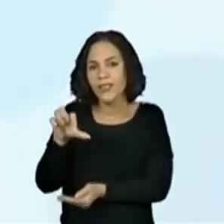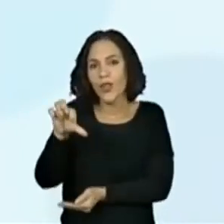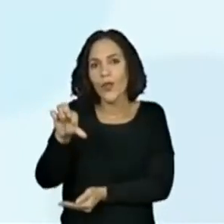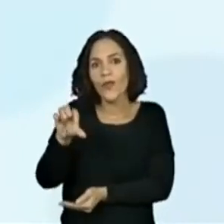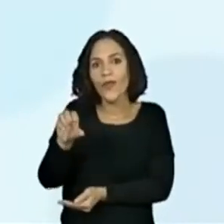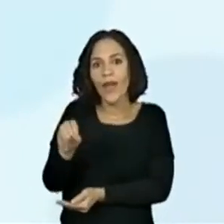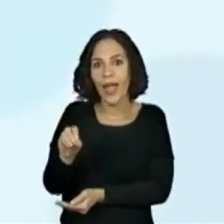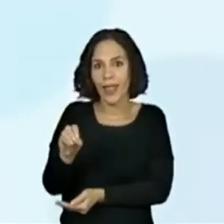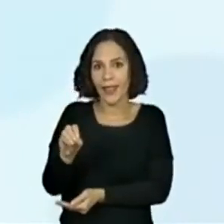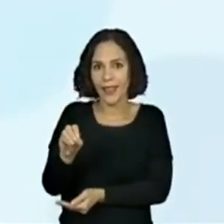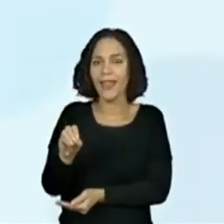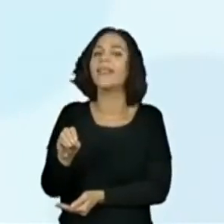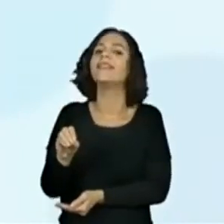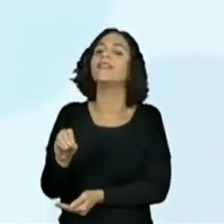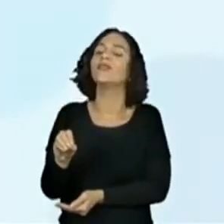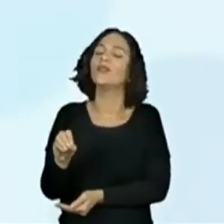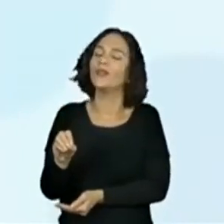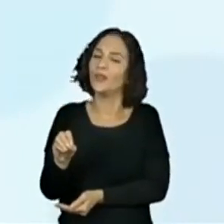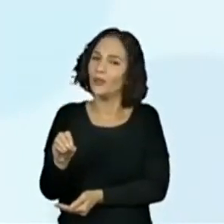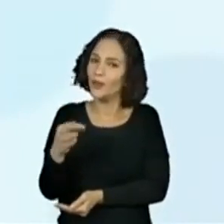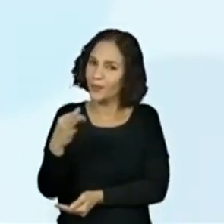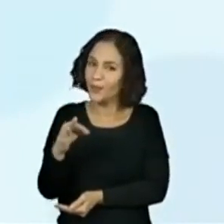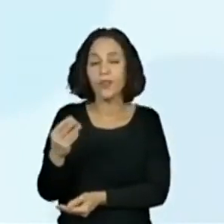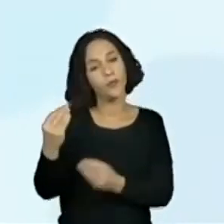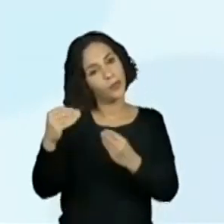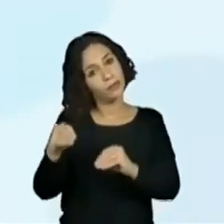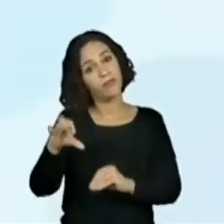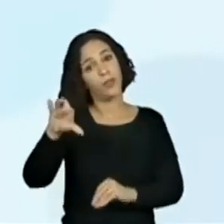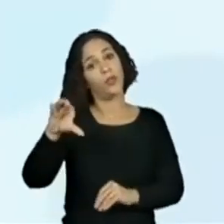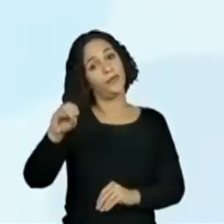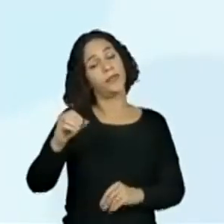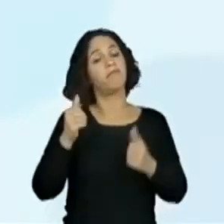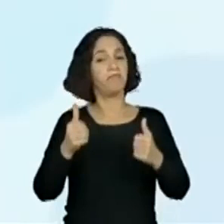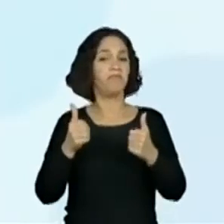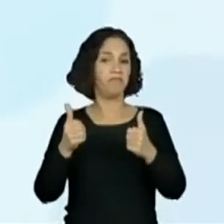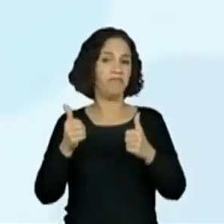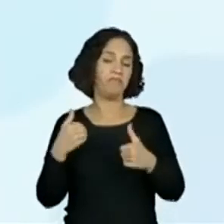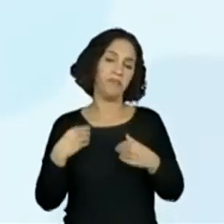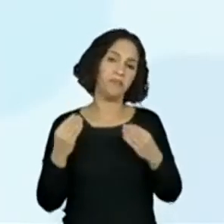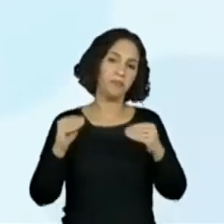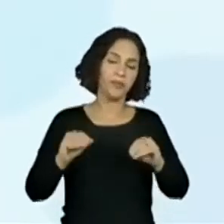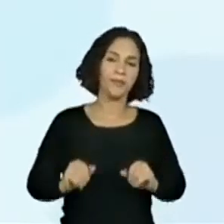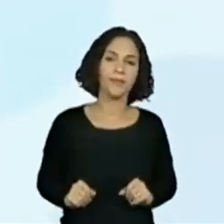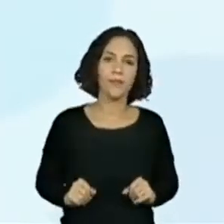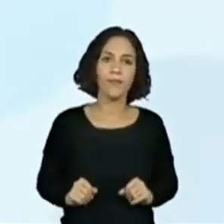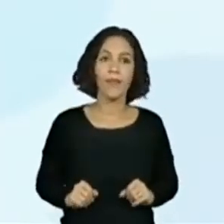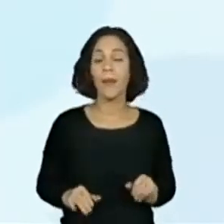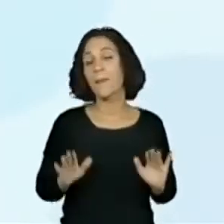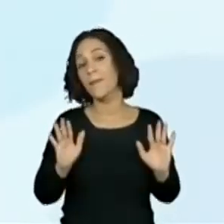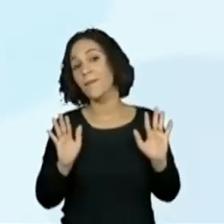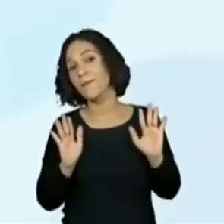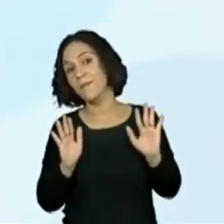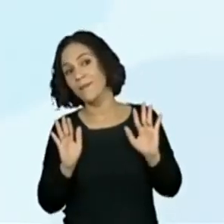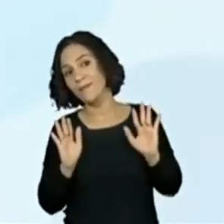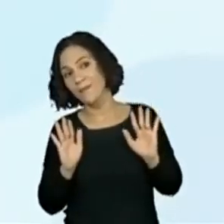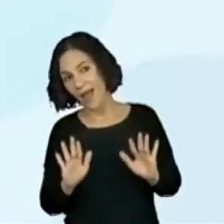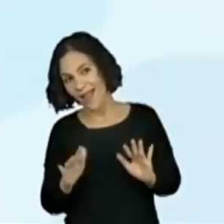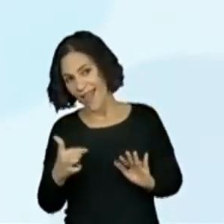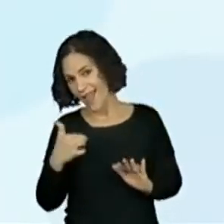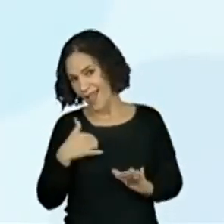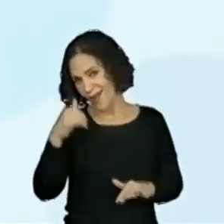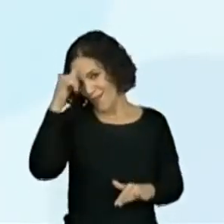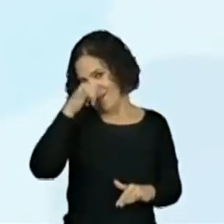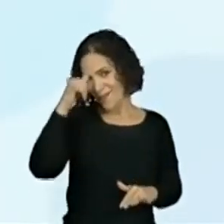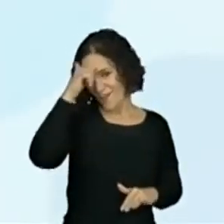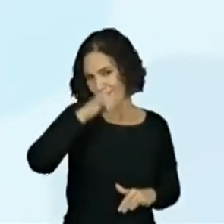R$90. É isso que eu estou vendo. Então vamos colocar. Vocês estão dizendo que é 90, a professora coloca. Mas a professora, que não é boba nem nada,